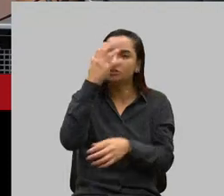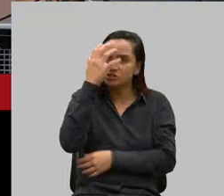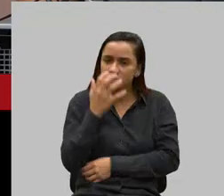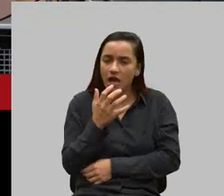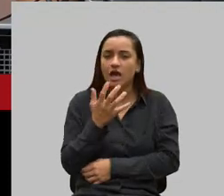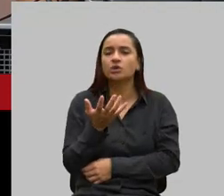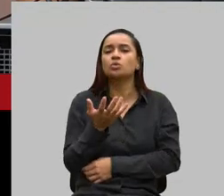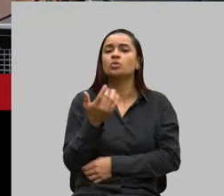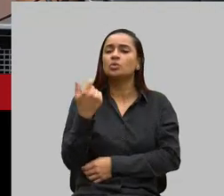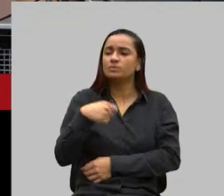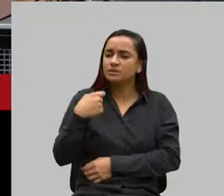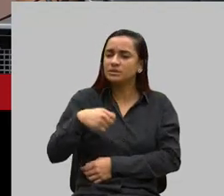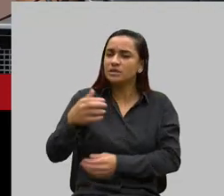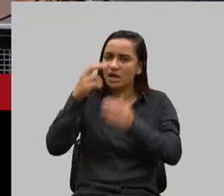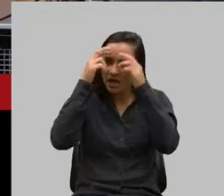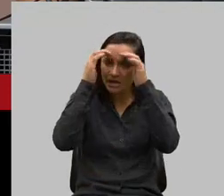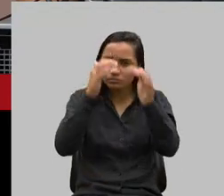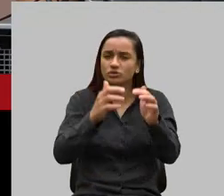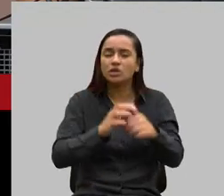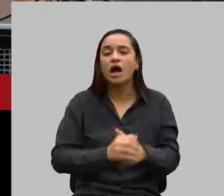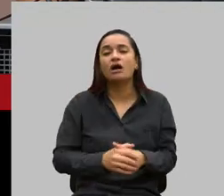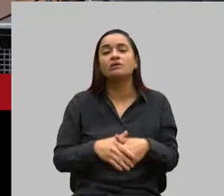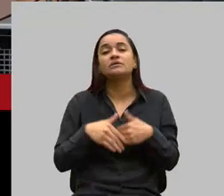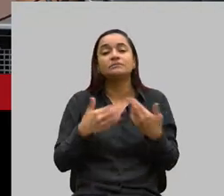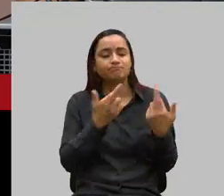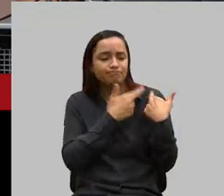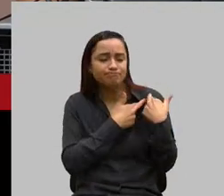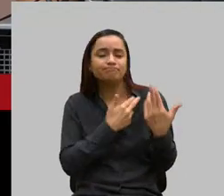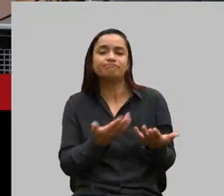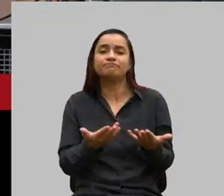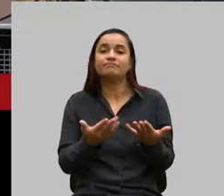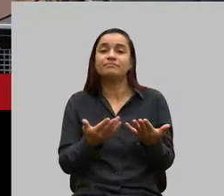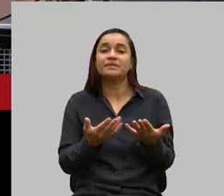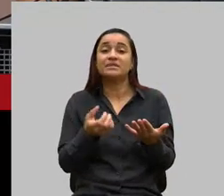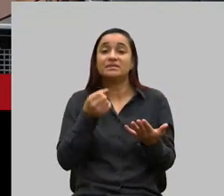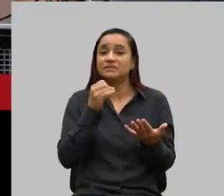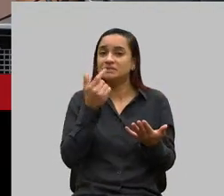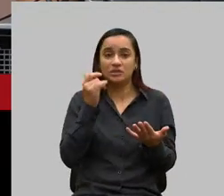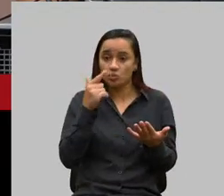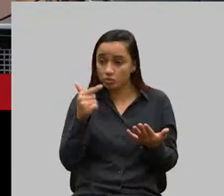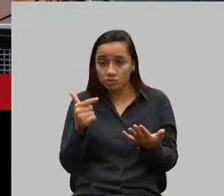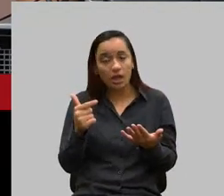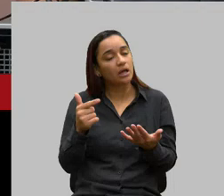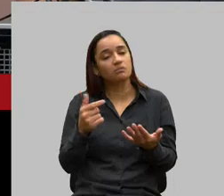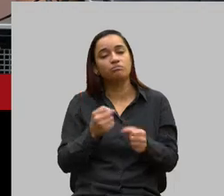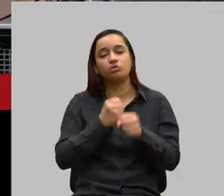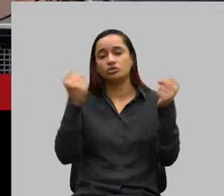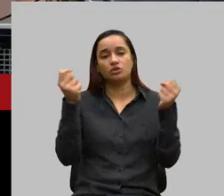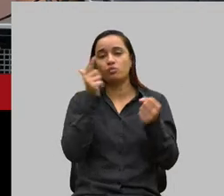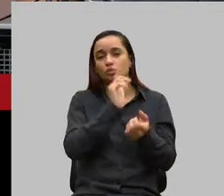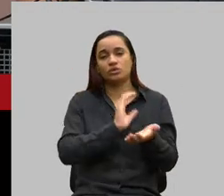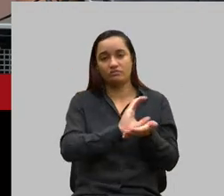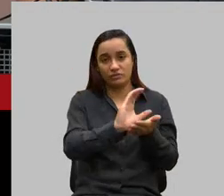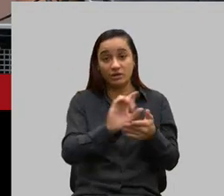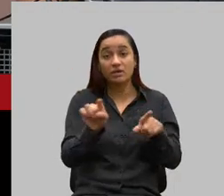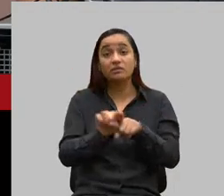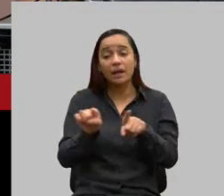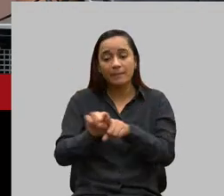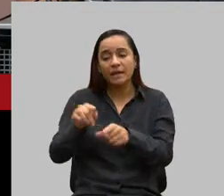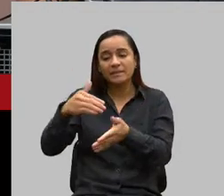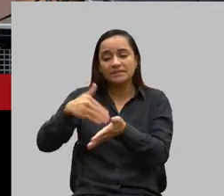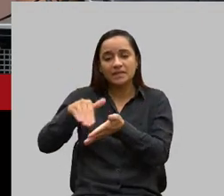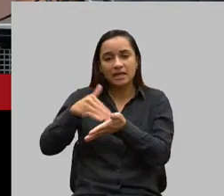não conseguiria atrair esses investimentos sem uma secretaria né de fazenda também